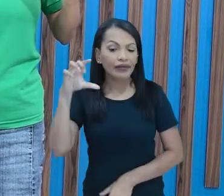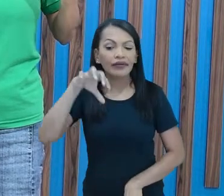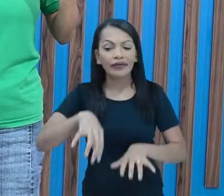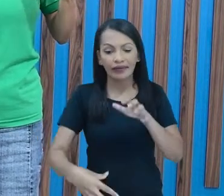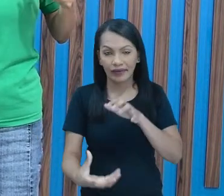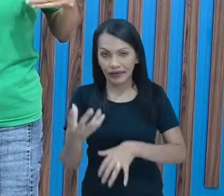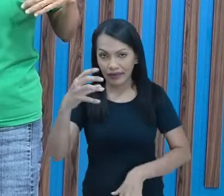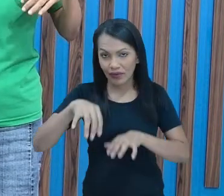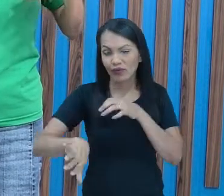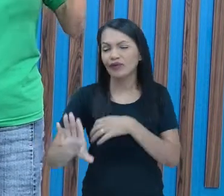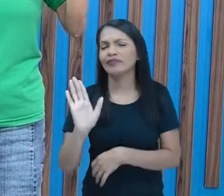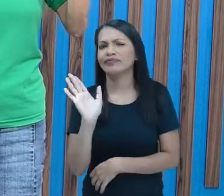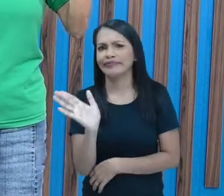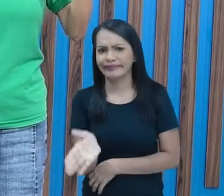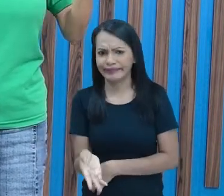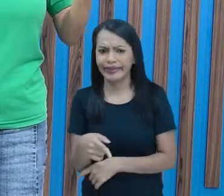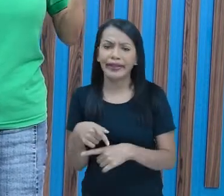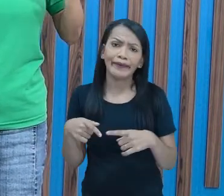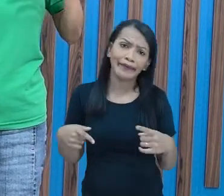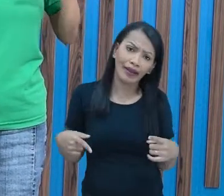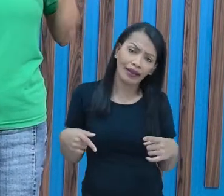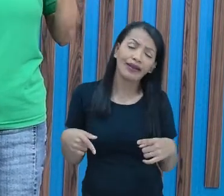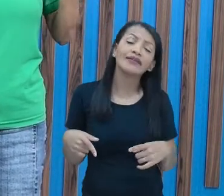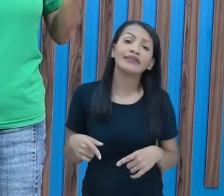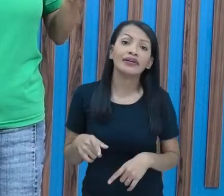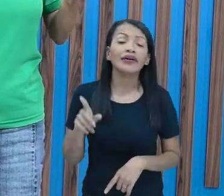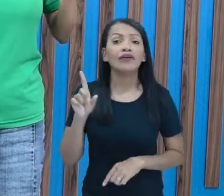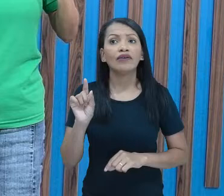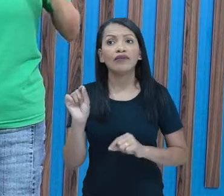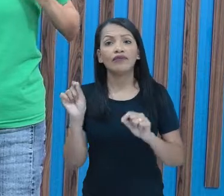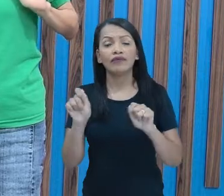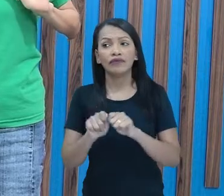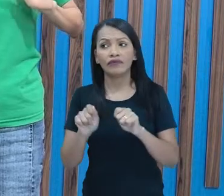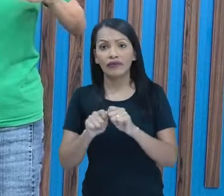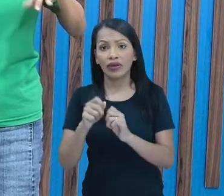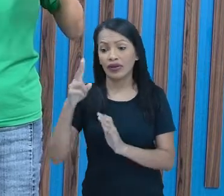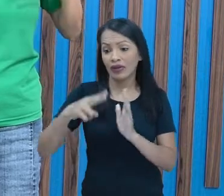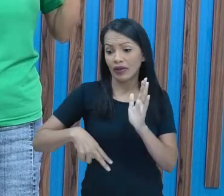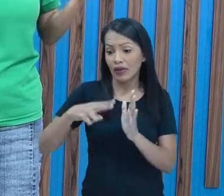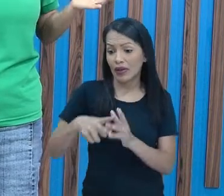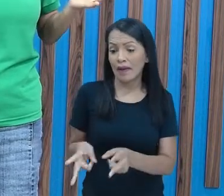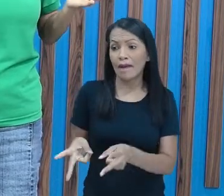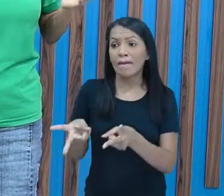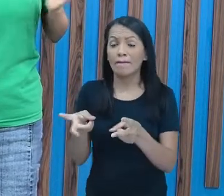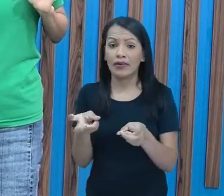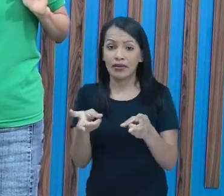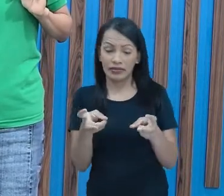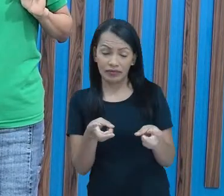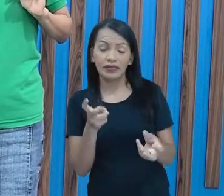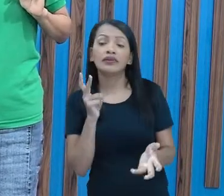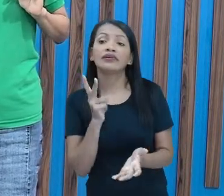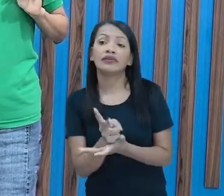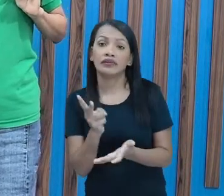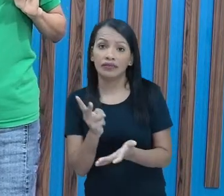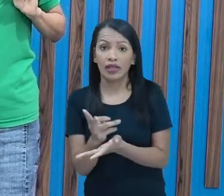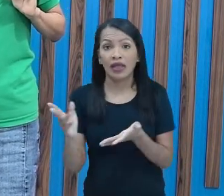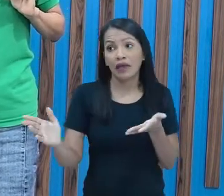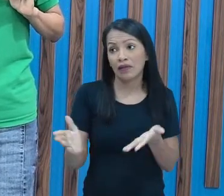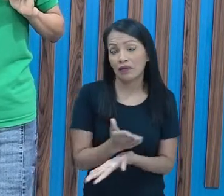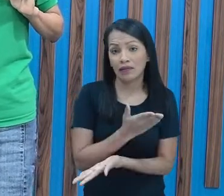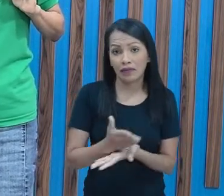foi registrada, né? Mas geralmente quando a gente faz a leitura, a gente percebe que sempre tem alguma